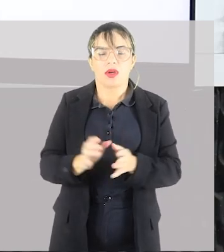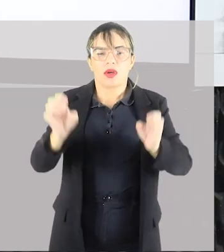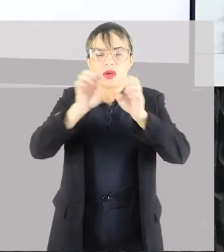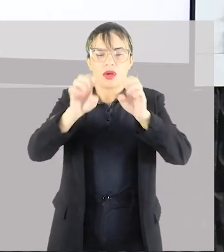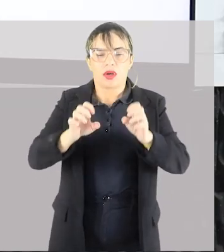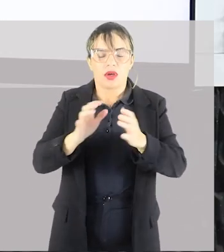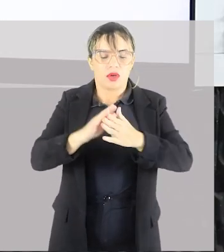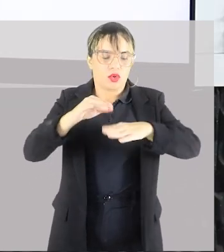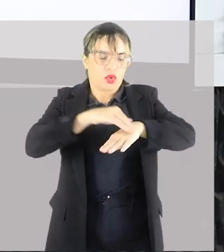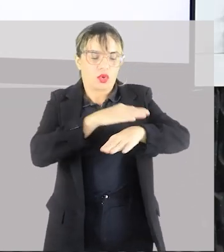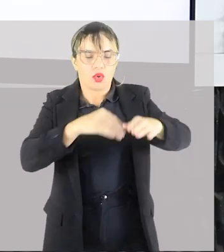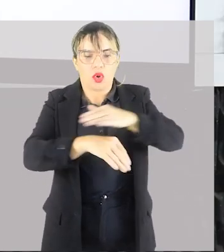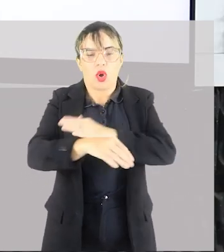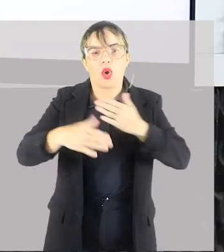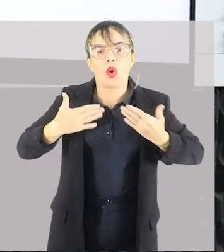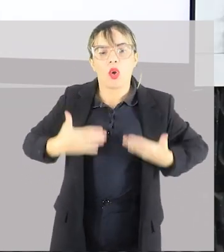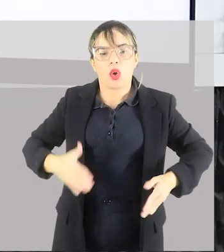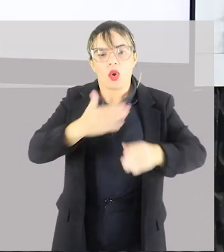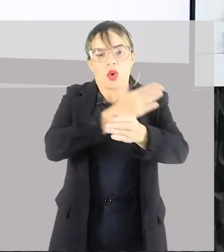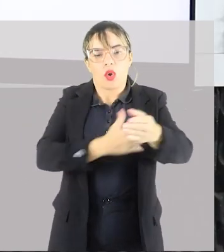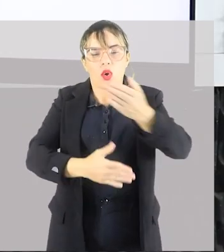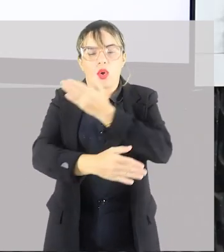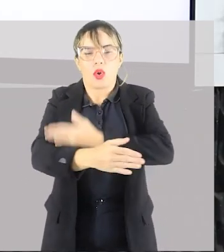humanas, obras que falam sobre